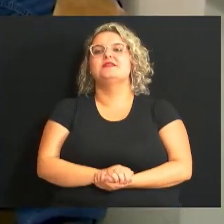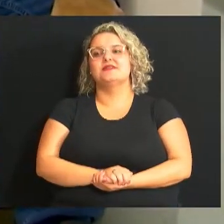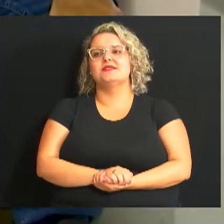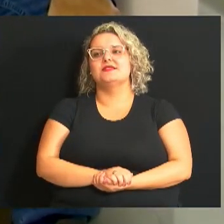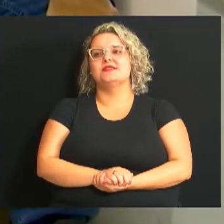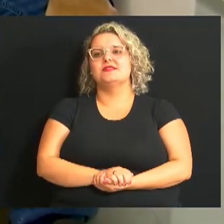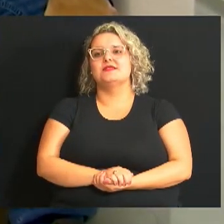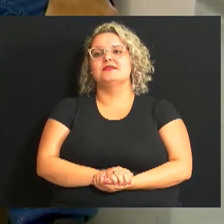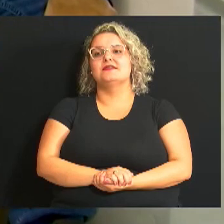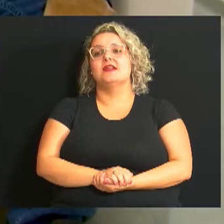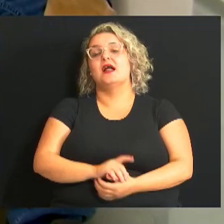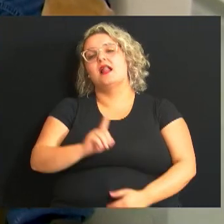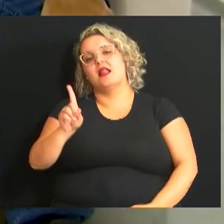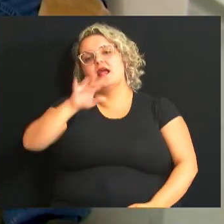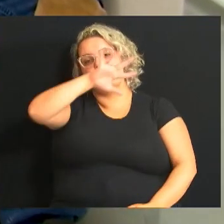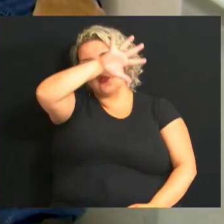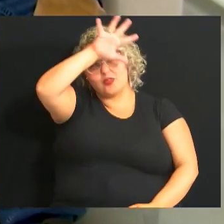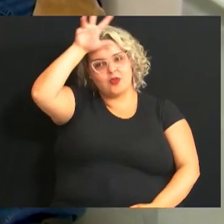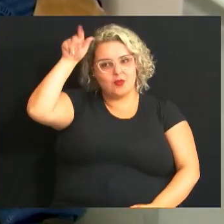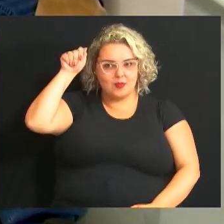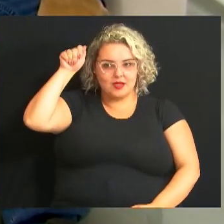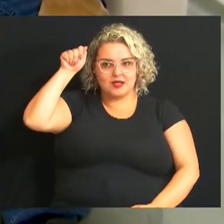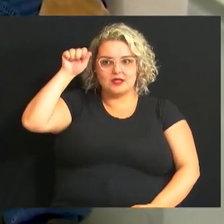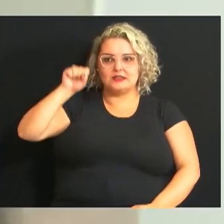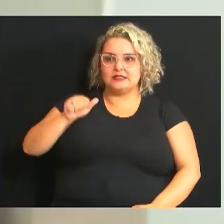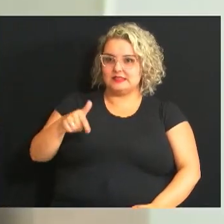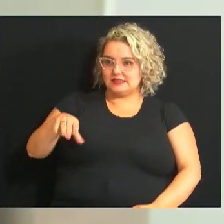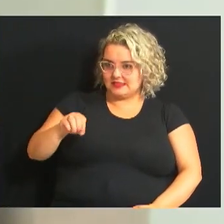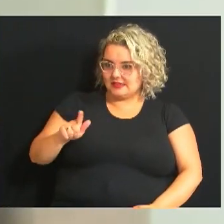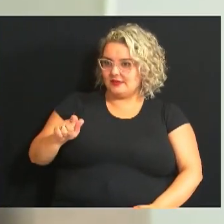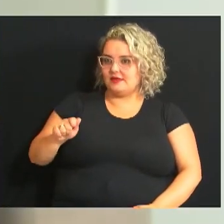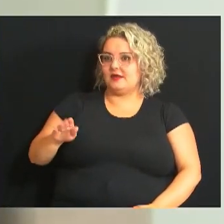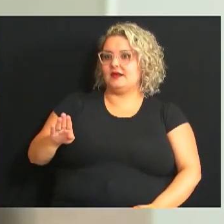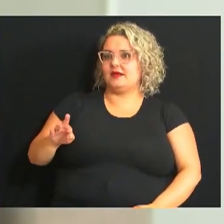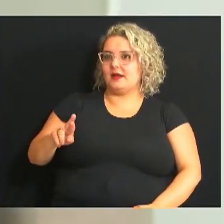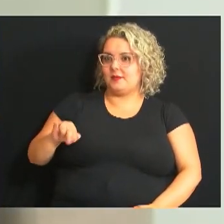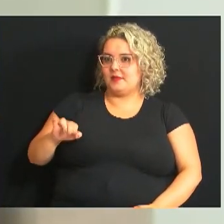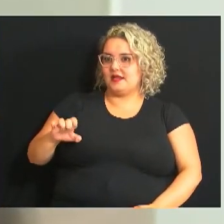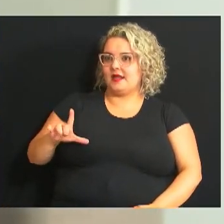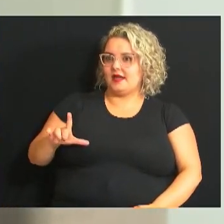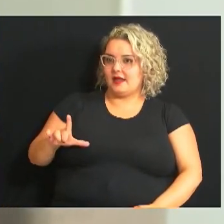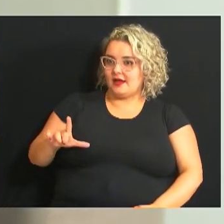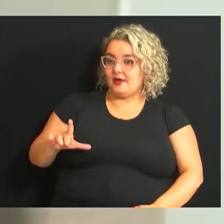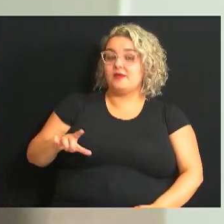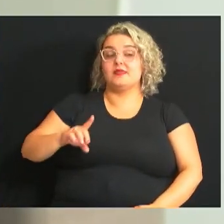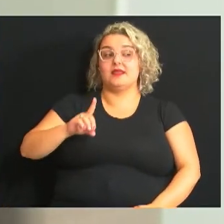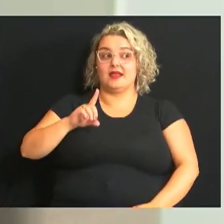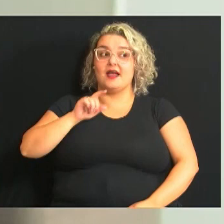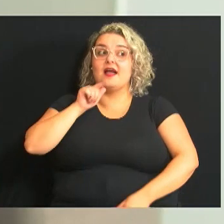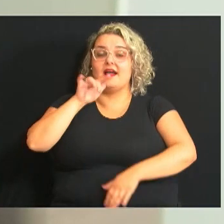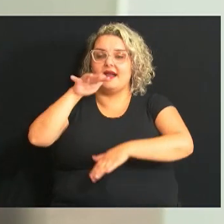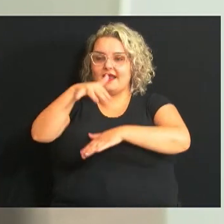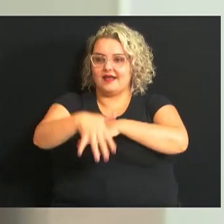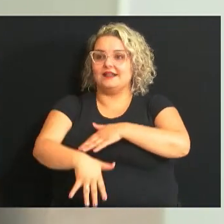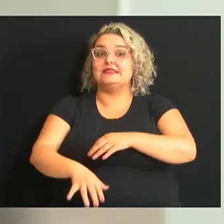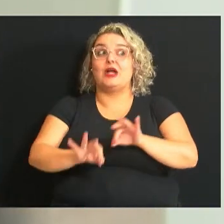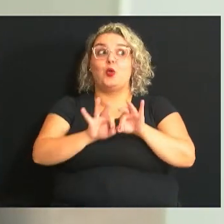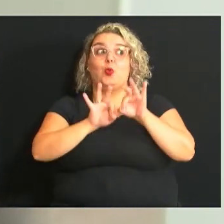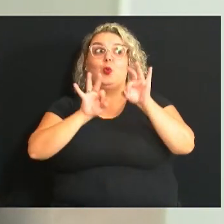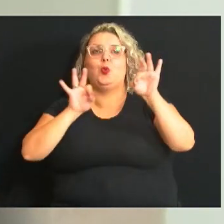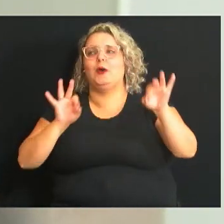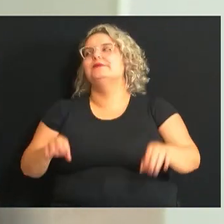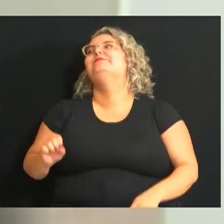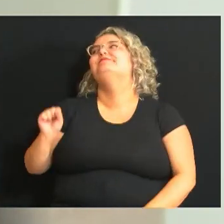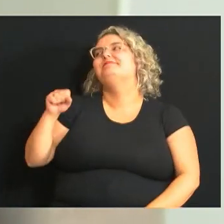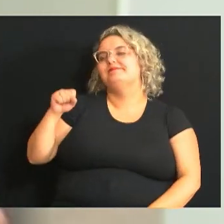do Amazonas, não é? De São Gabriel, é isso? Da Cachoeira. Tá longe, né, cara? Demais. Tava me contando, eu perguntei para ele quanto